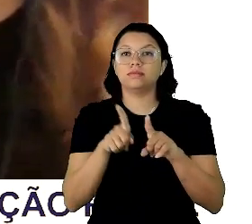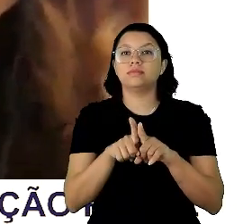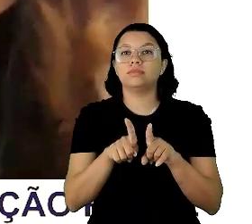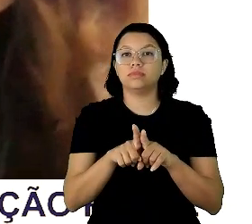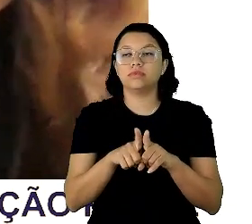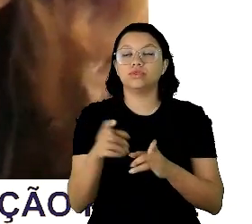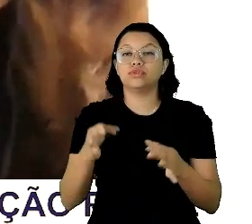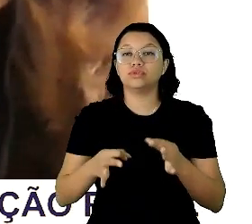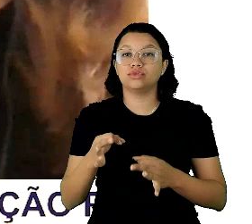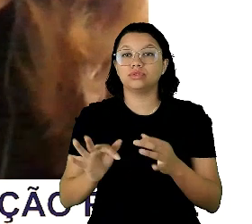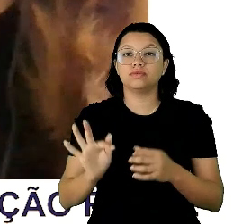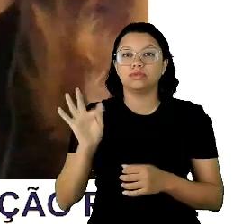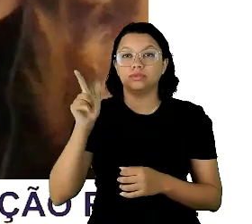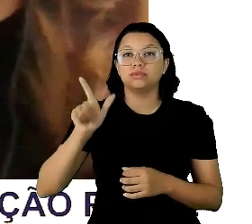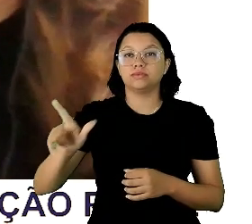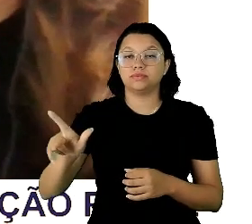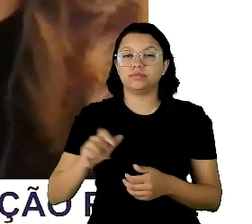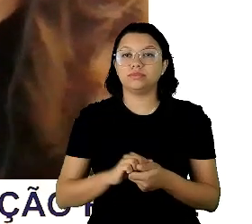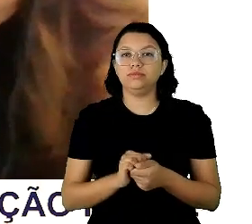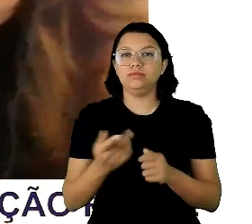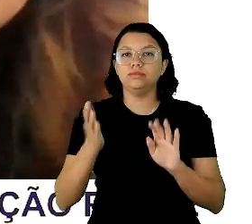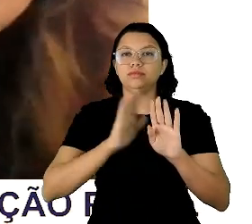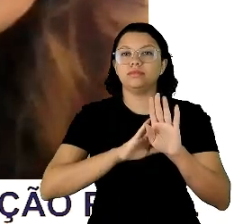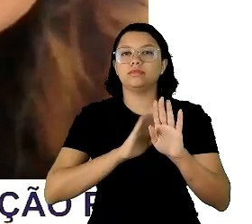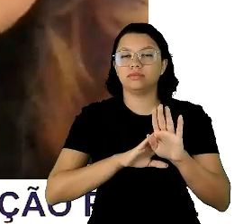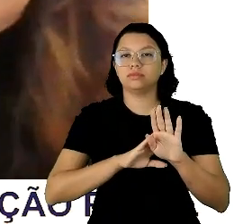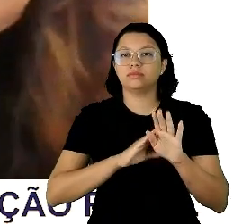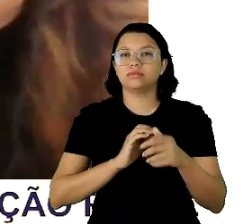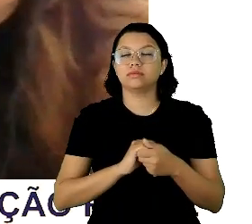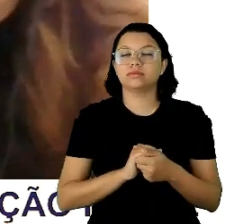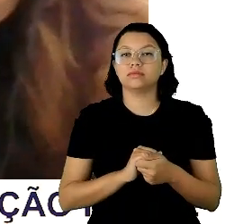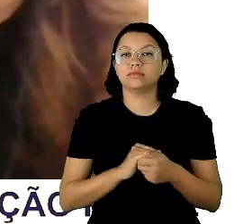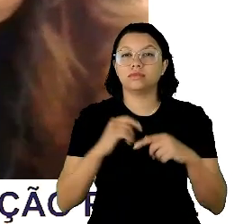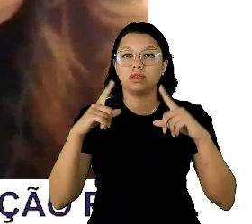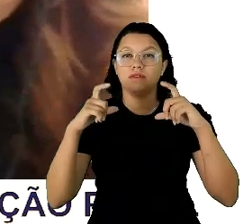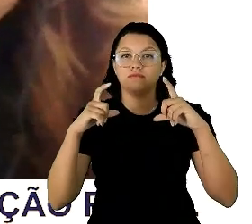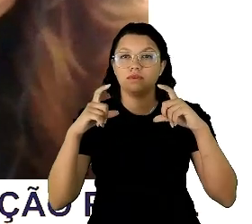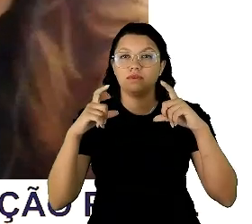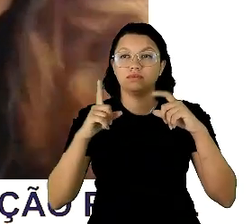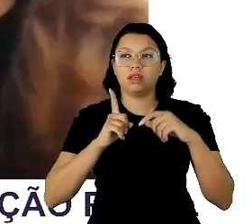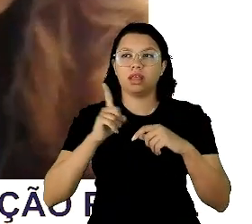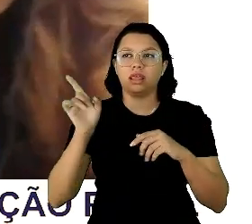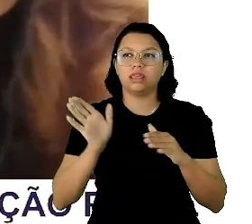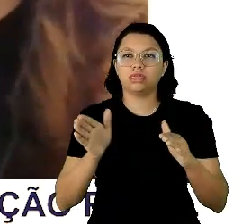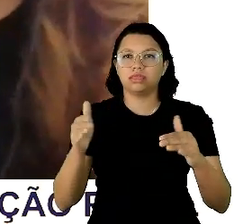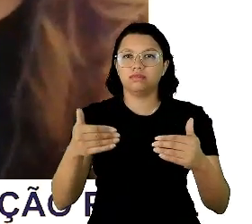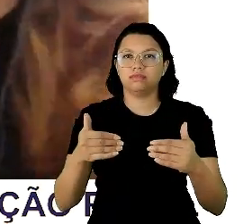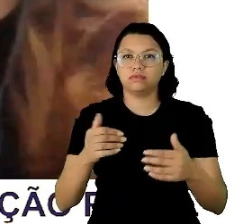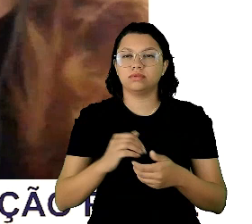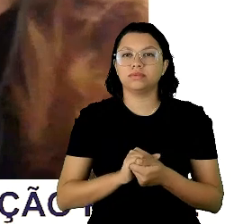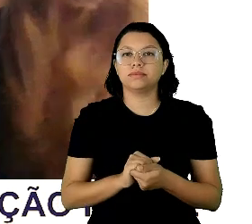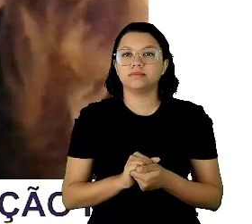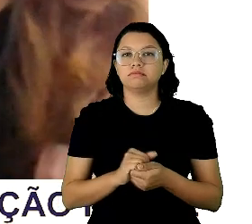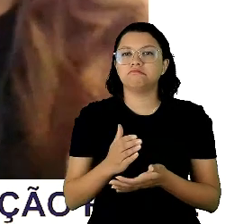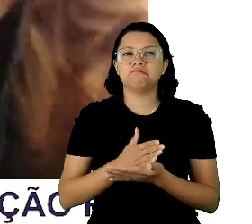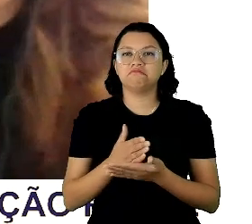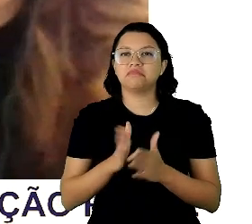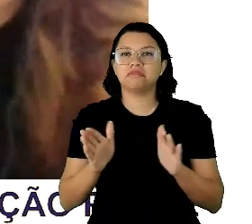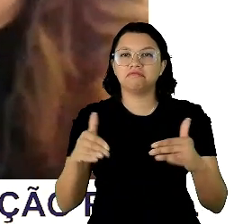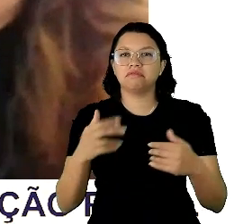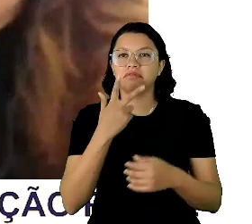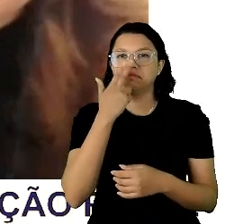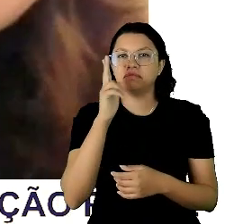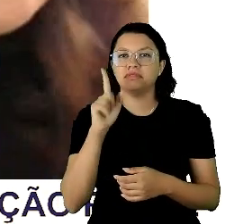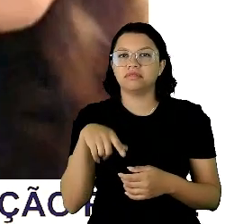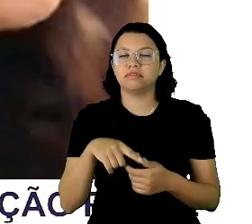outro. E a foto do fundo é uma foto lá, eu acredito que seja uma foto lá do fórum, ou de algum fórum que dá a impressão de ser uma